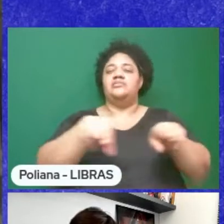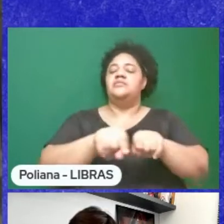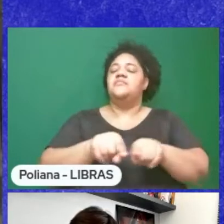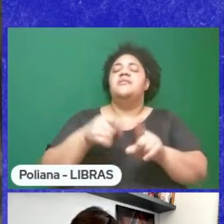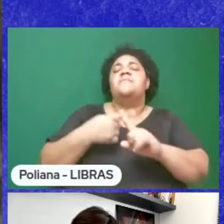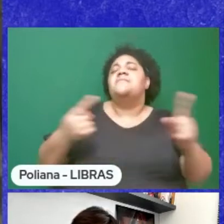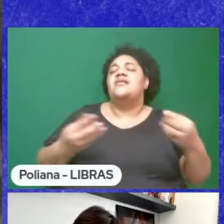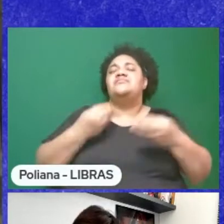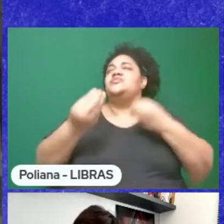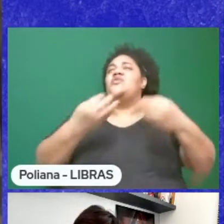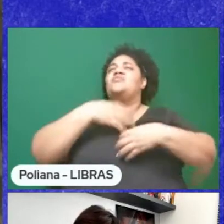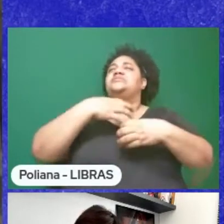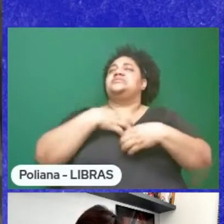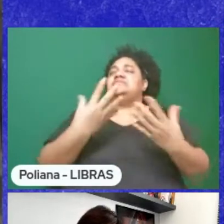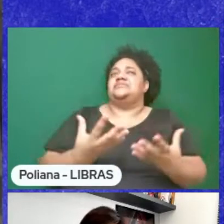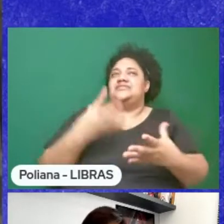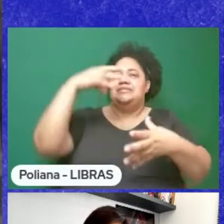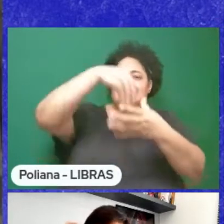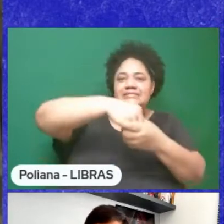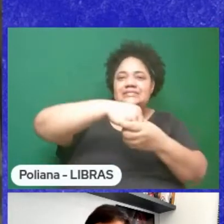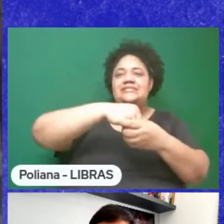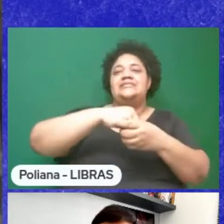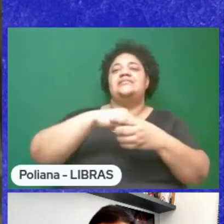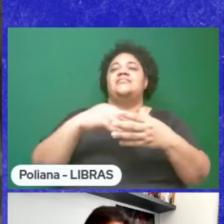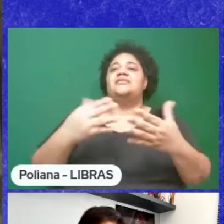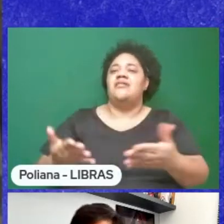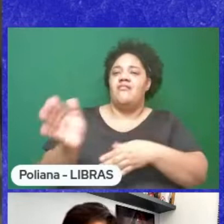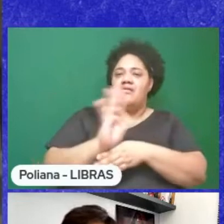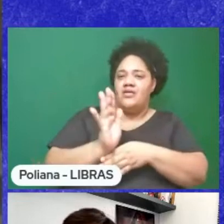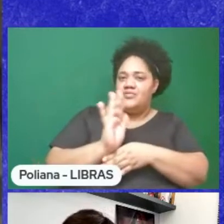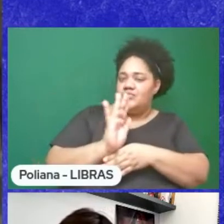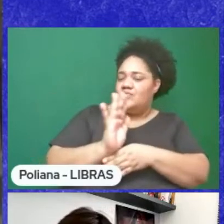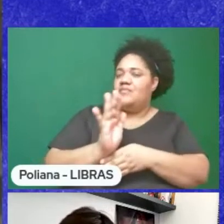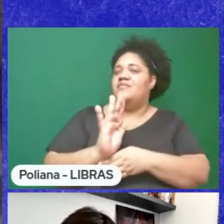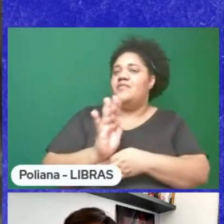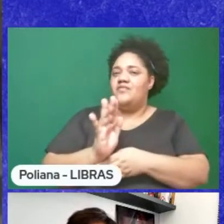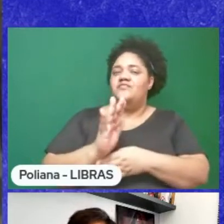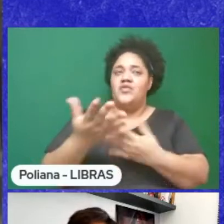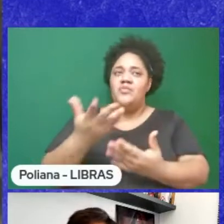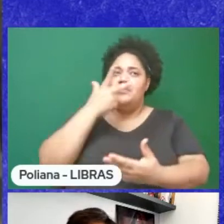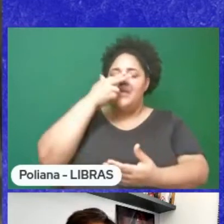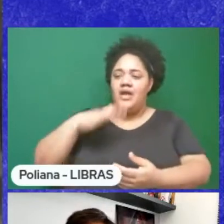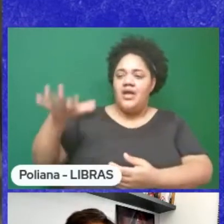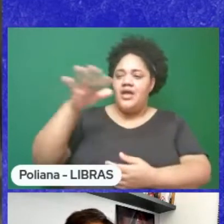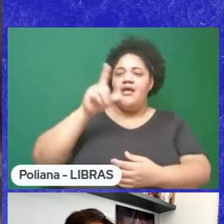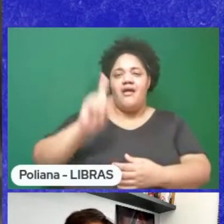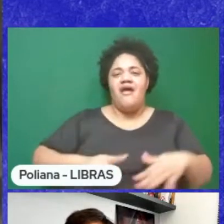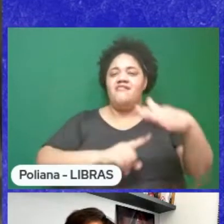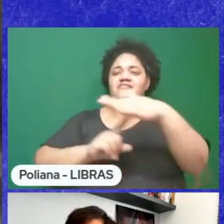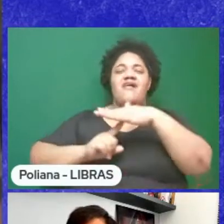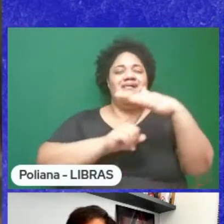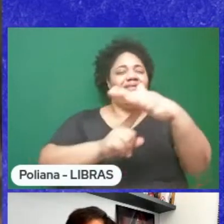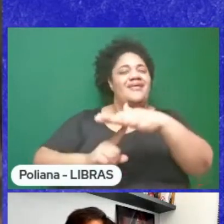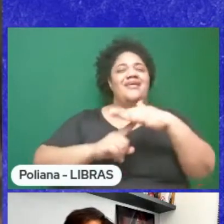trazer esses símbolos dentro do balido interno, assim, em algo também muito regional, né? Porque é uma feira, a gente está ali no lugar. A gente